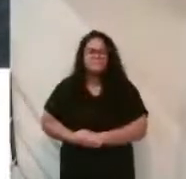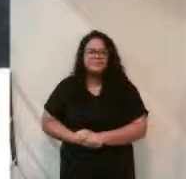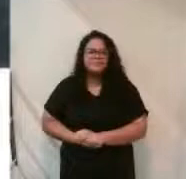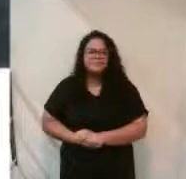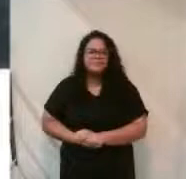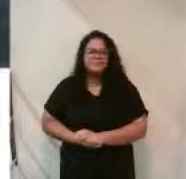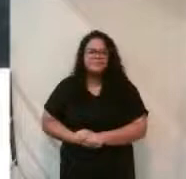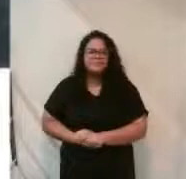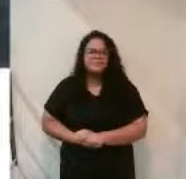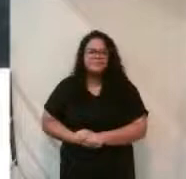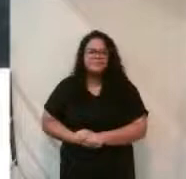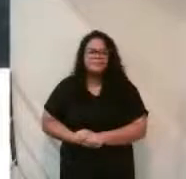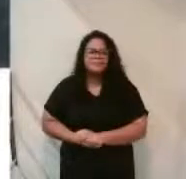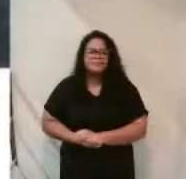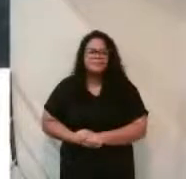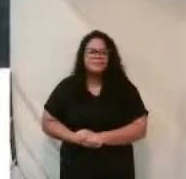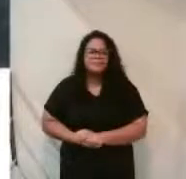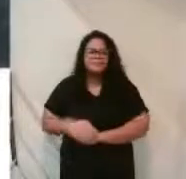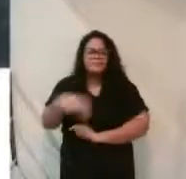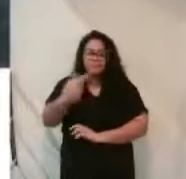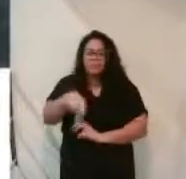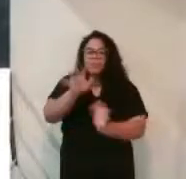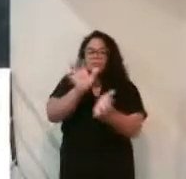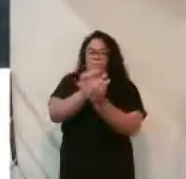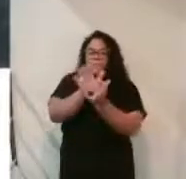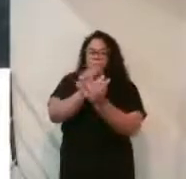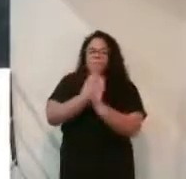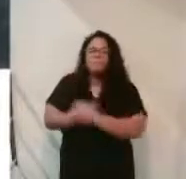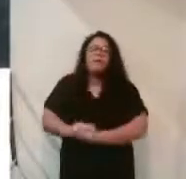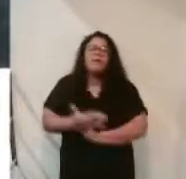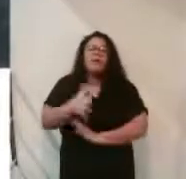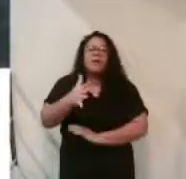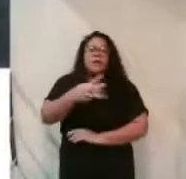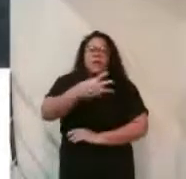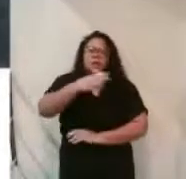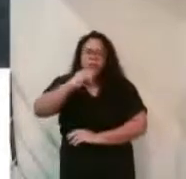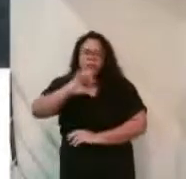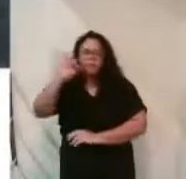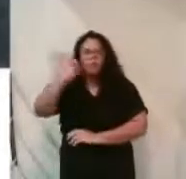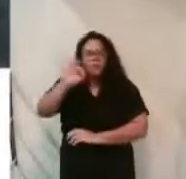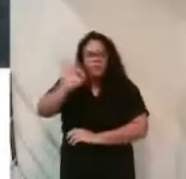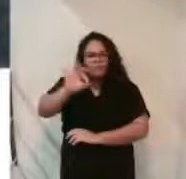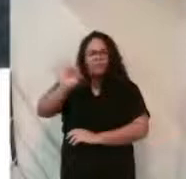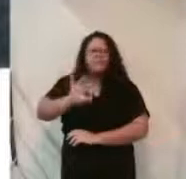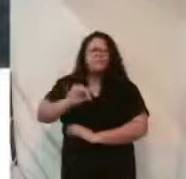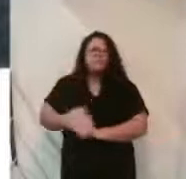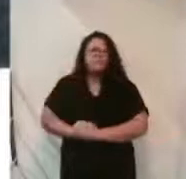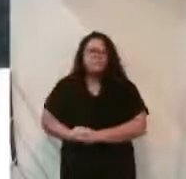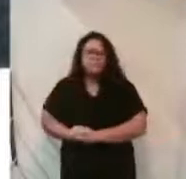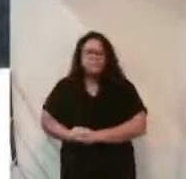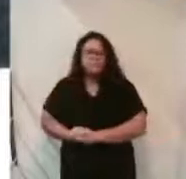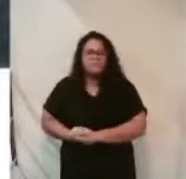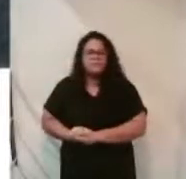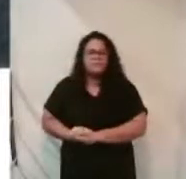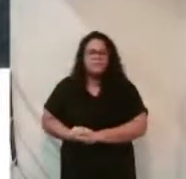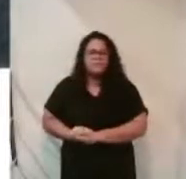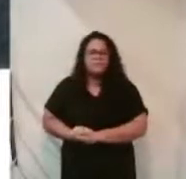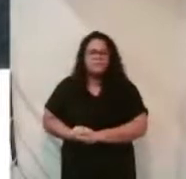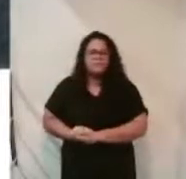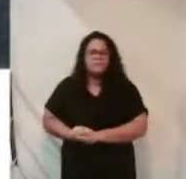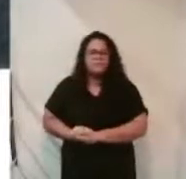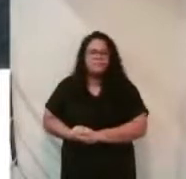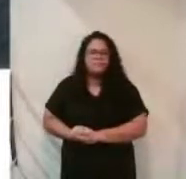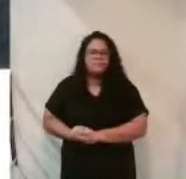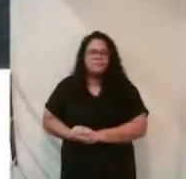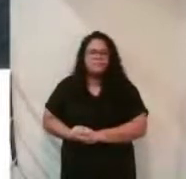E desse total, 30% vem de resíduo, ou seja, nós temos aí entre 5 e 6 milhões de toneladas